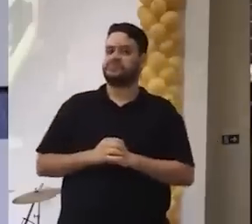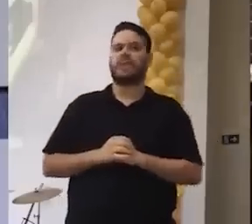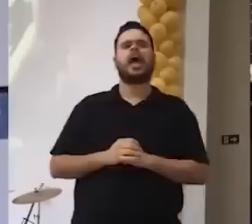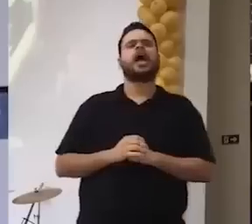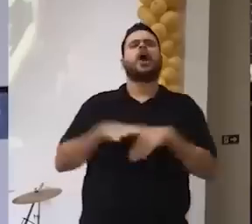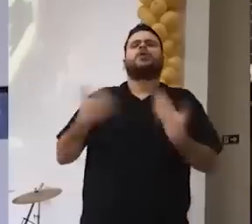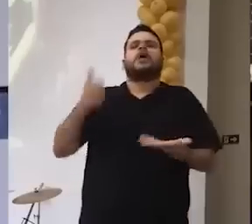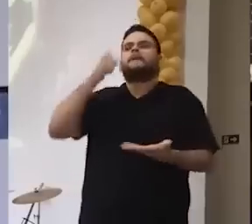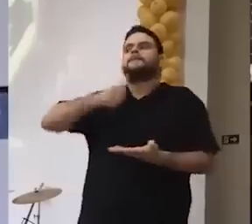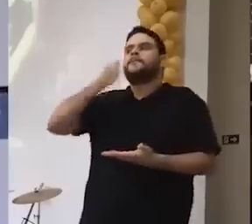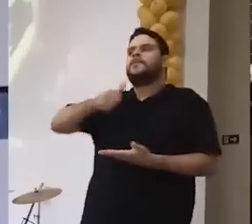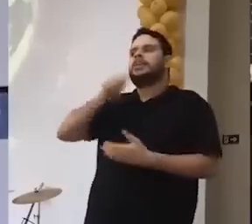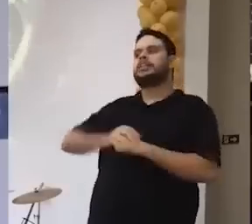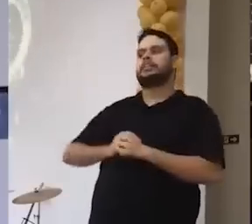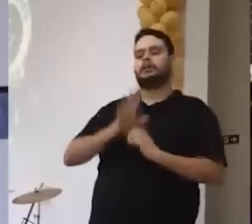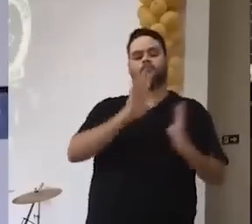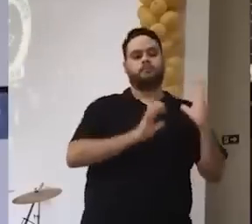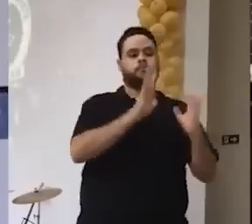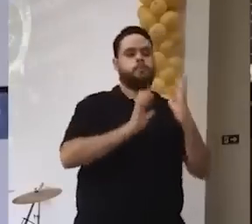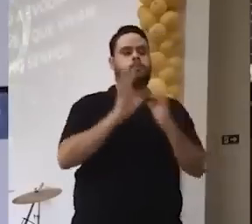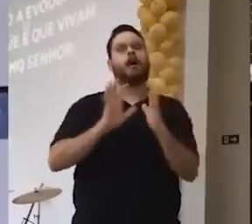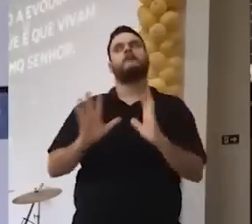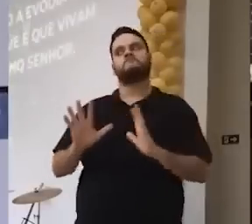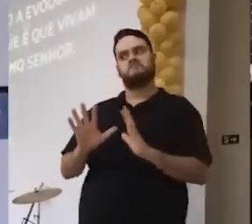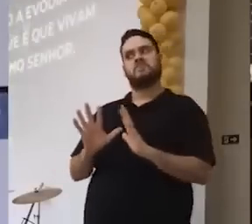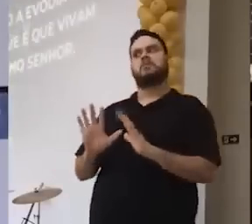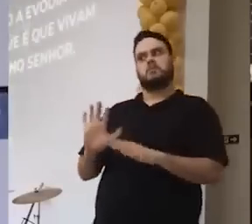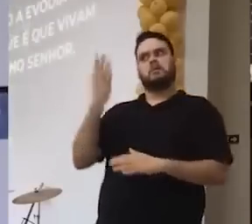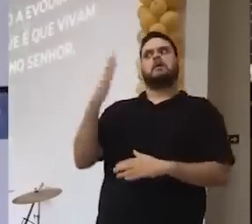mulheres batem cabeça na igreja, é porque a coisa está feia.